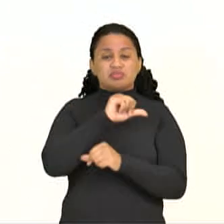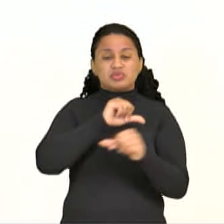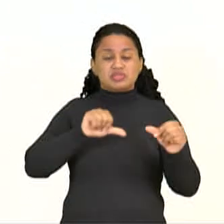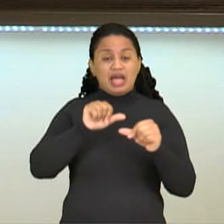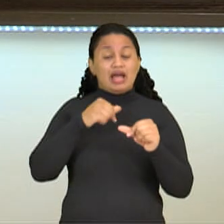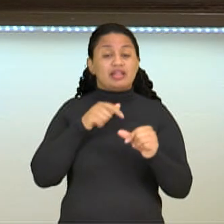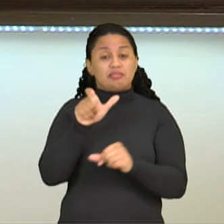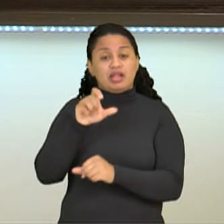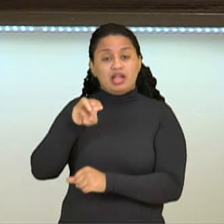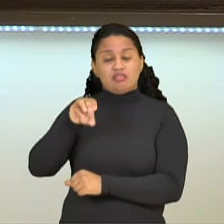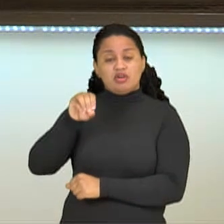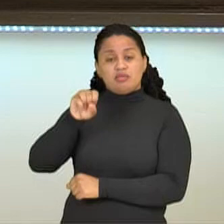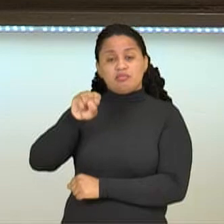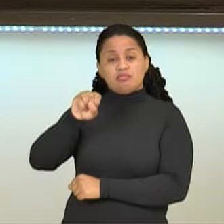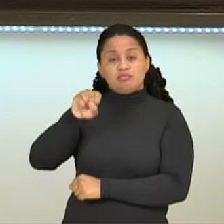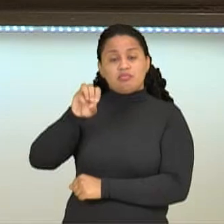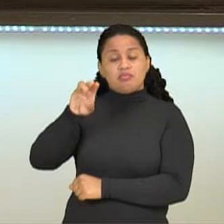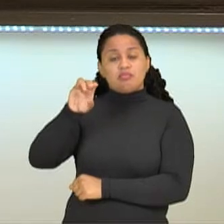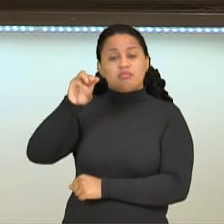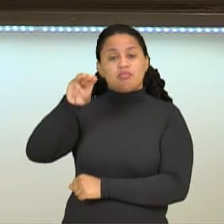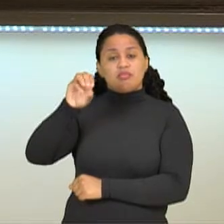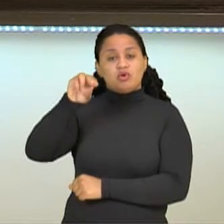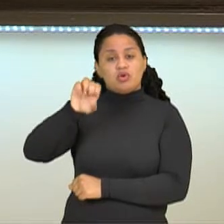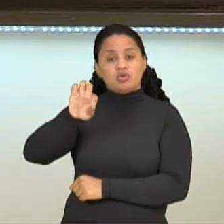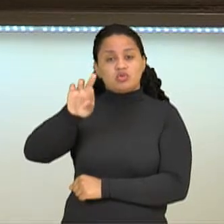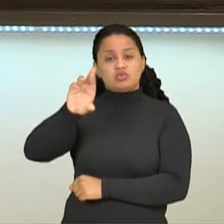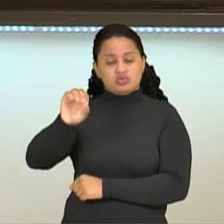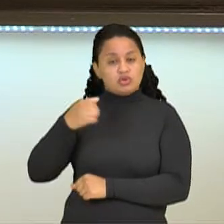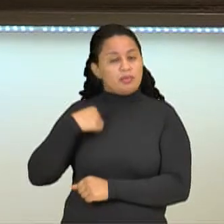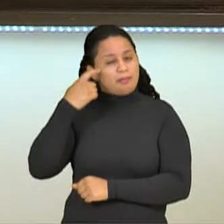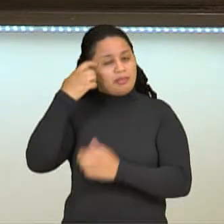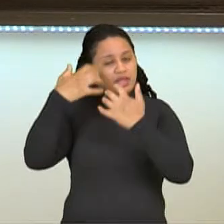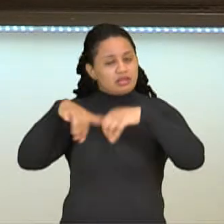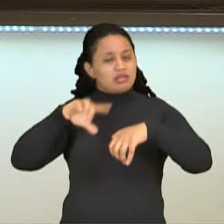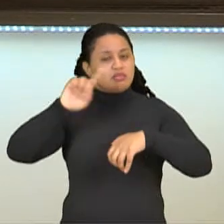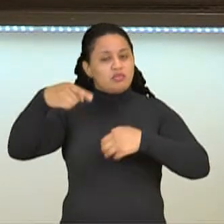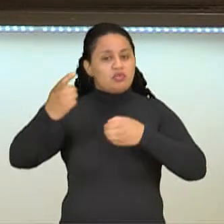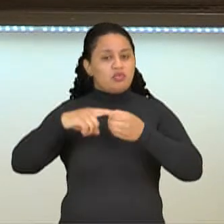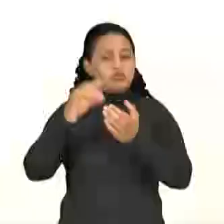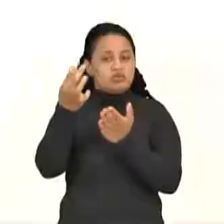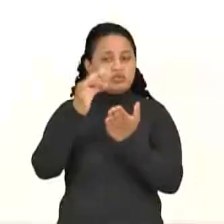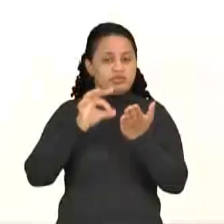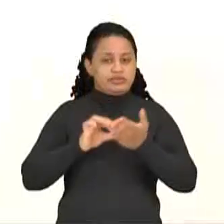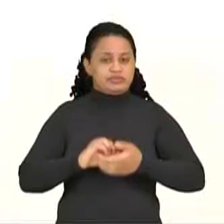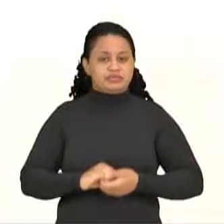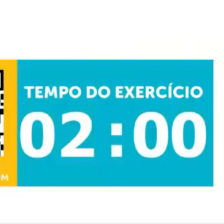monstro traz ou instaura. Pensem aí, eu já volto com vocês comentando o nosso gabarito.